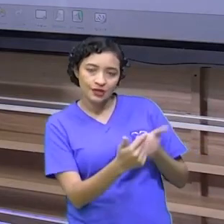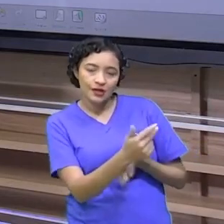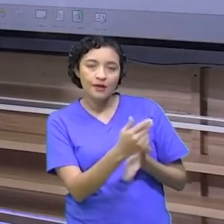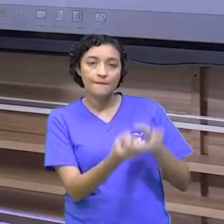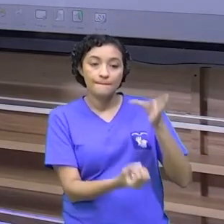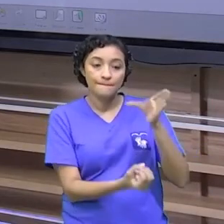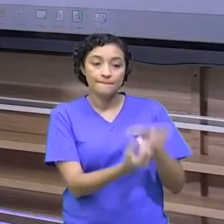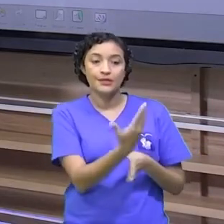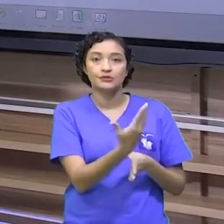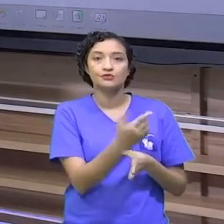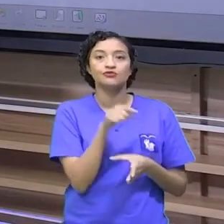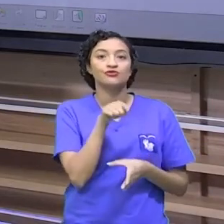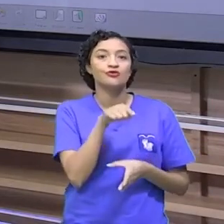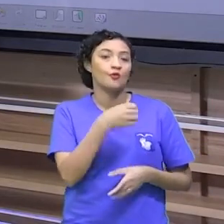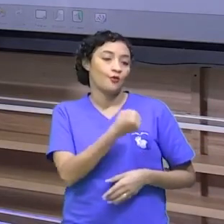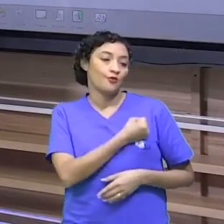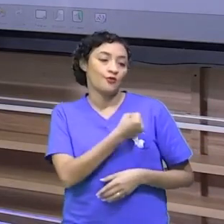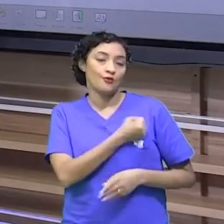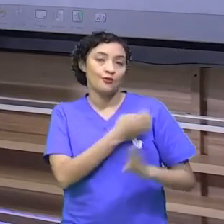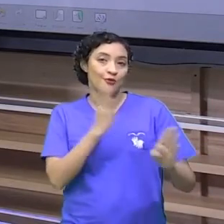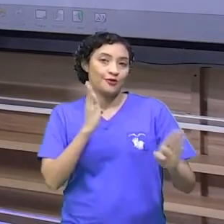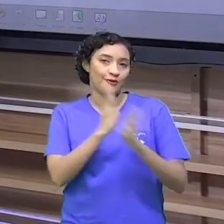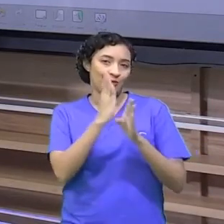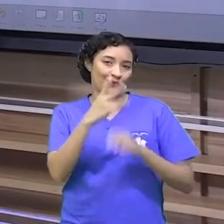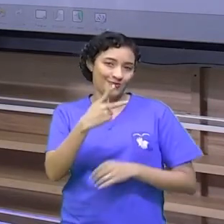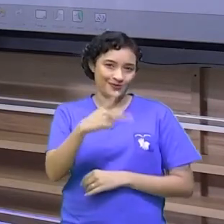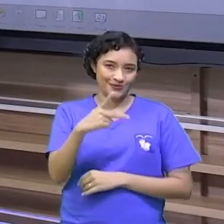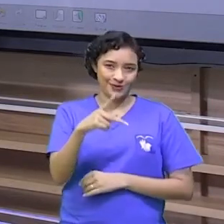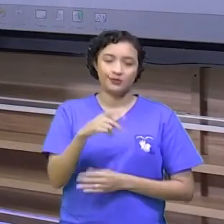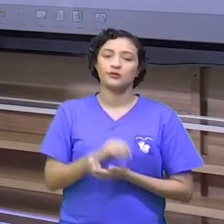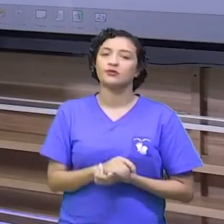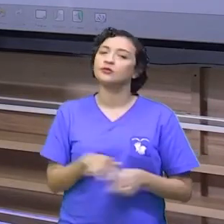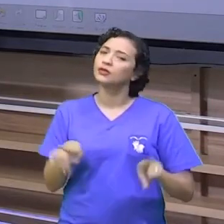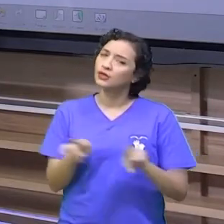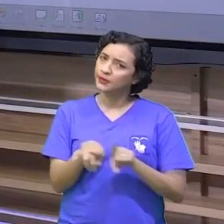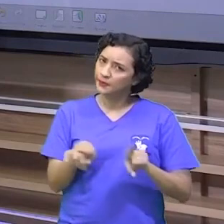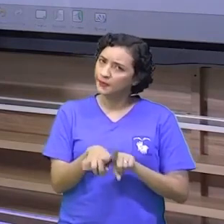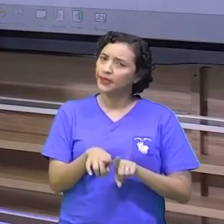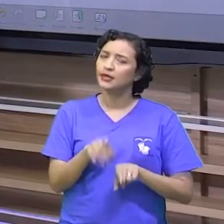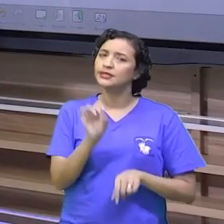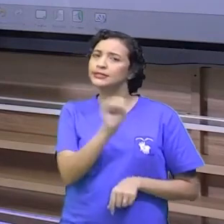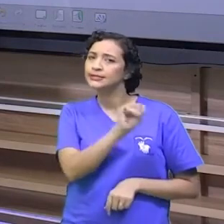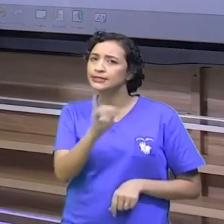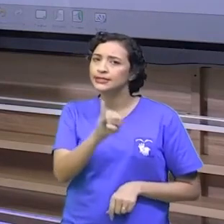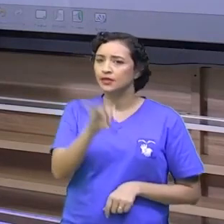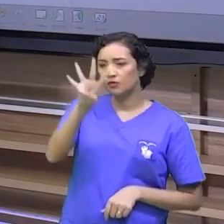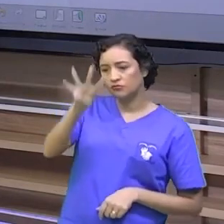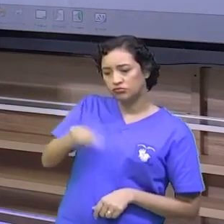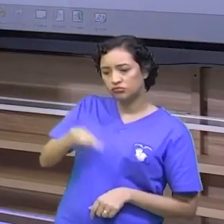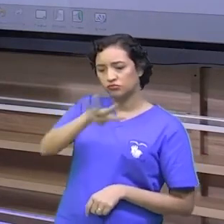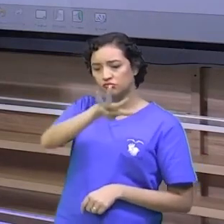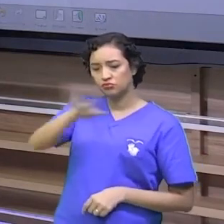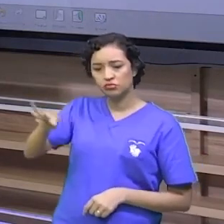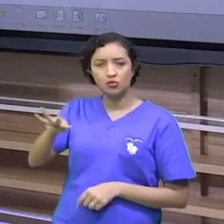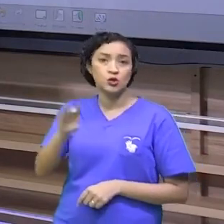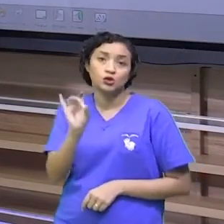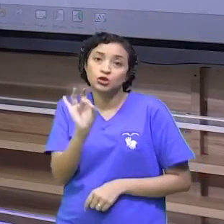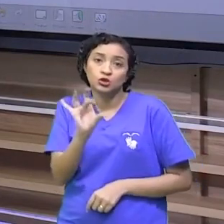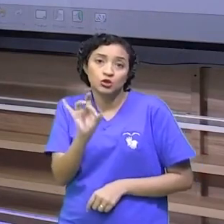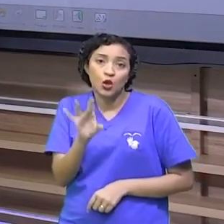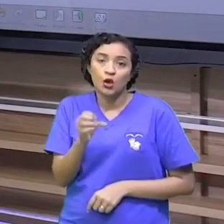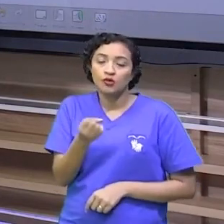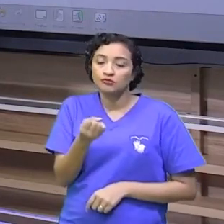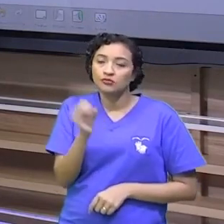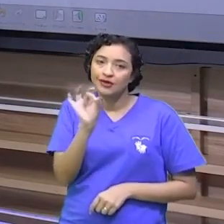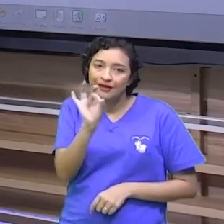poder calcular o perímetro. Vimos também que na malha quadriculada, se o valor for 1, basta você fazer o quê? A contagem dos lados de